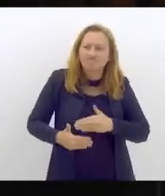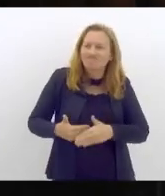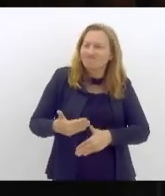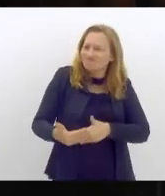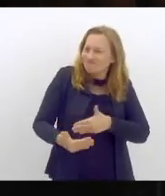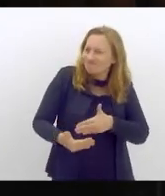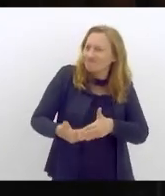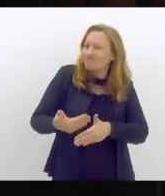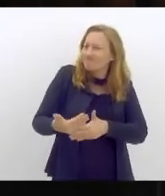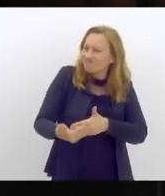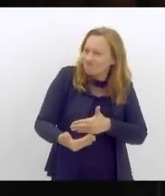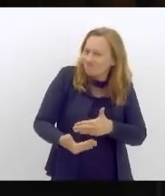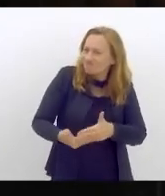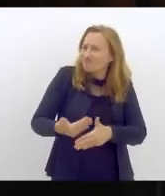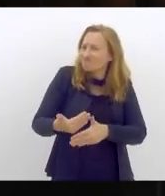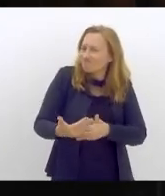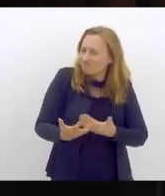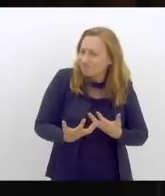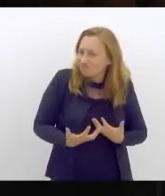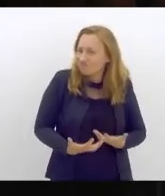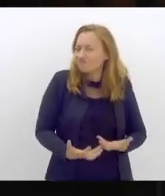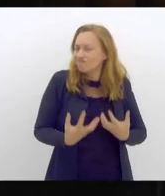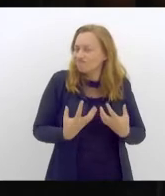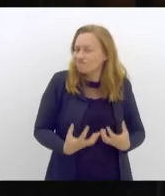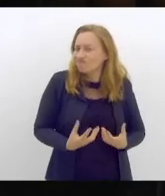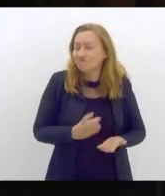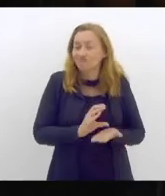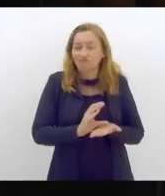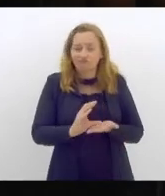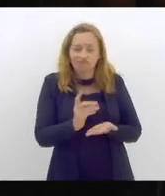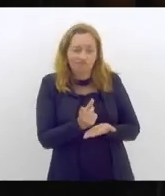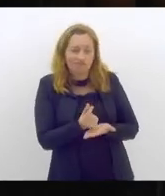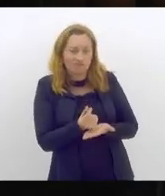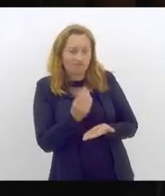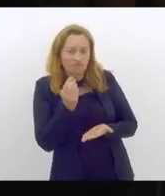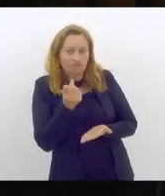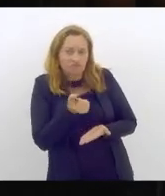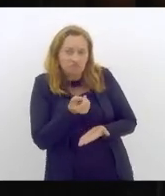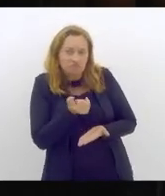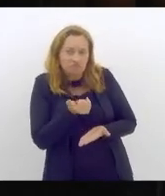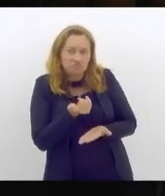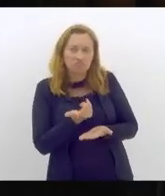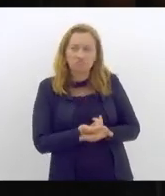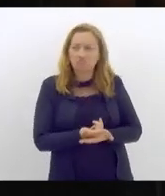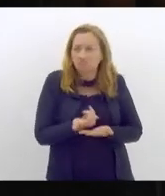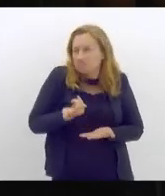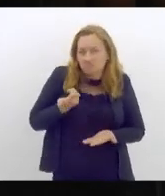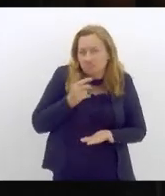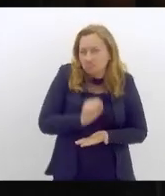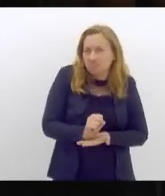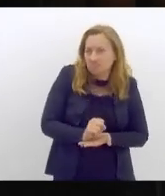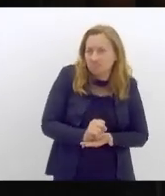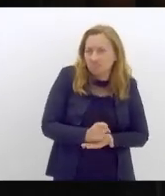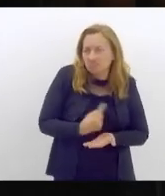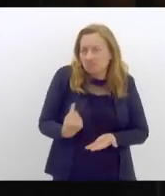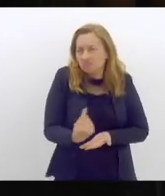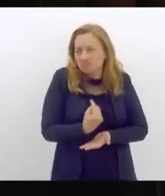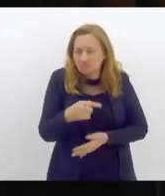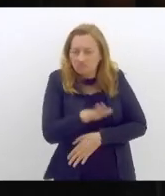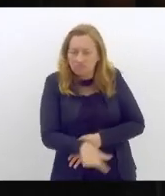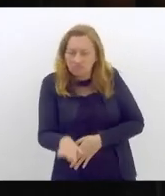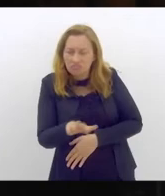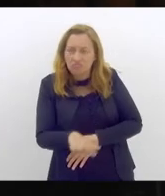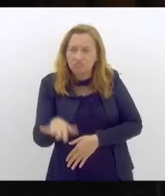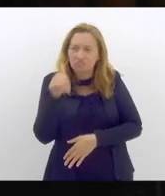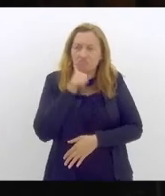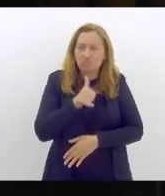de tanto desgaste com relação ao orçamento que a gente se quer consegue que as nossas mulheres